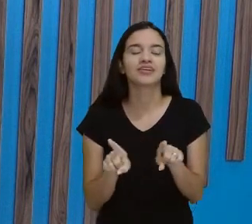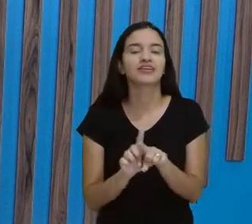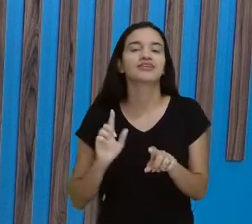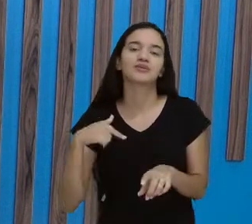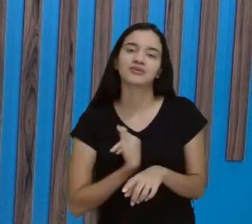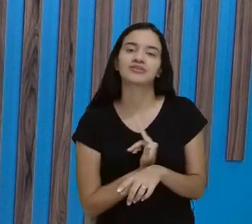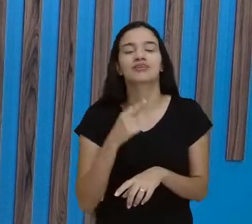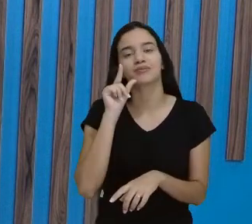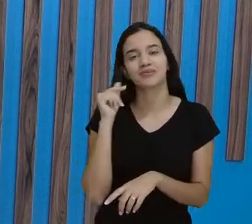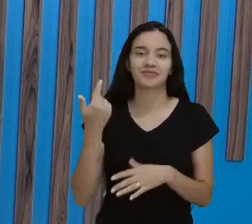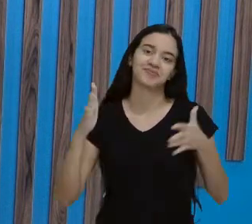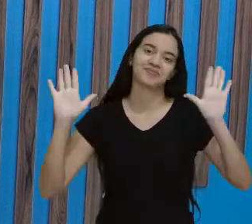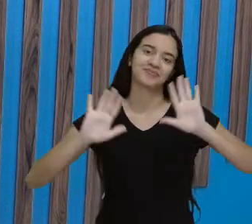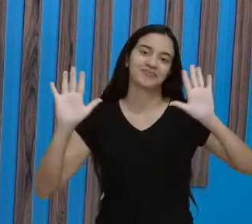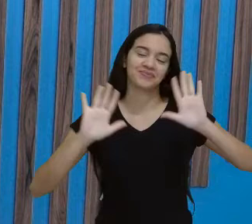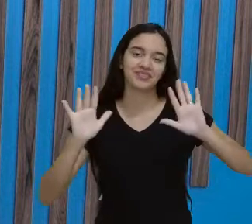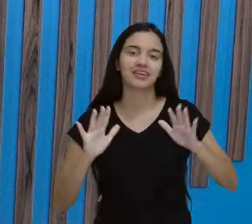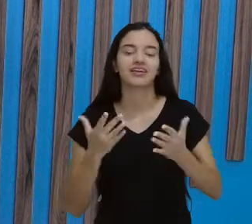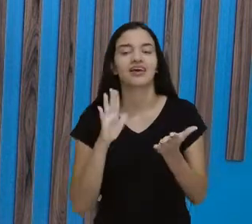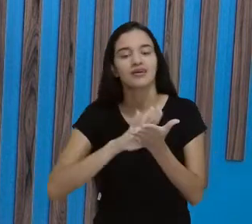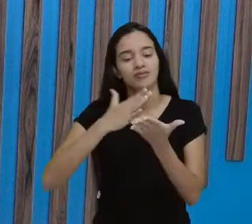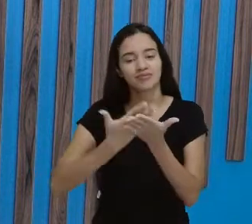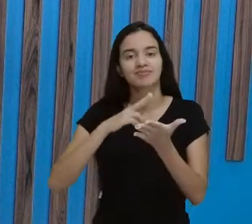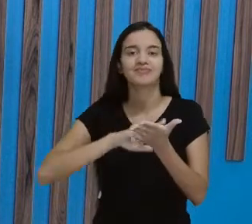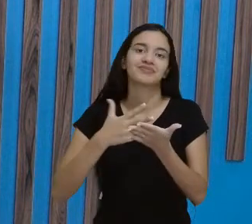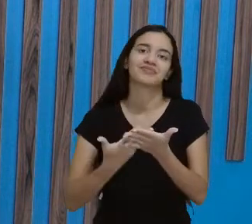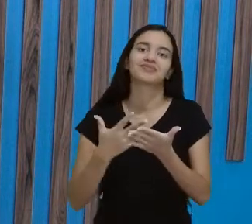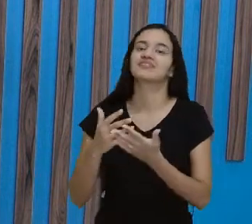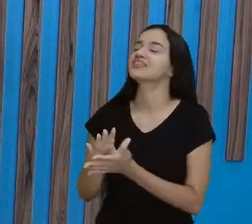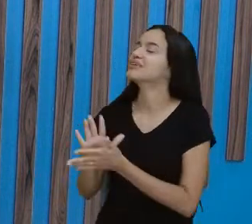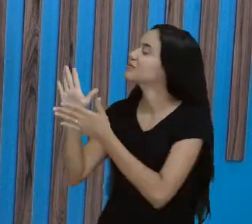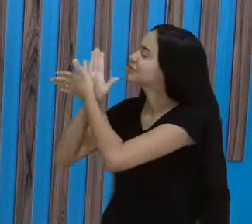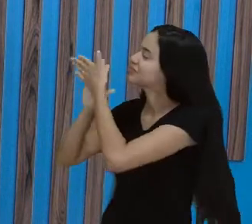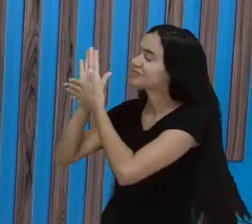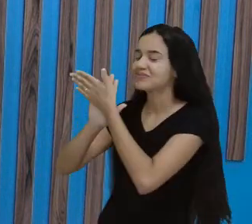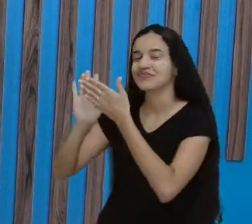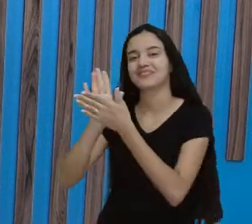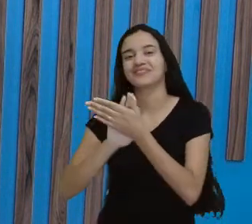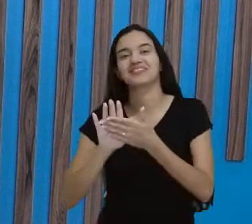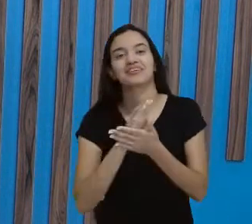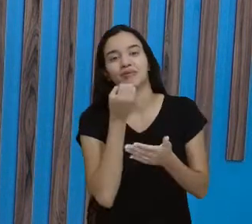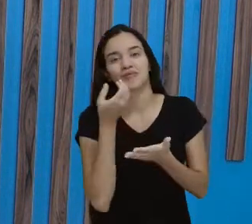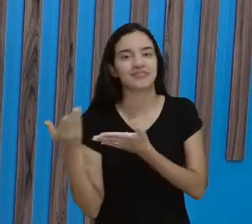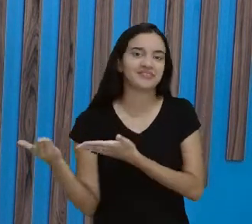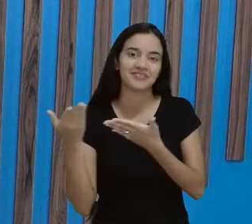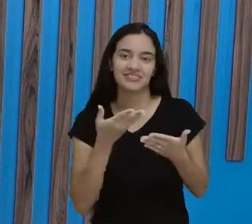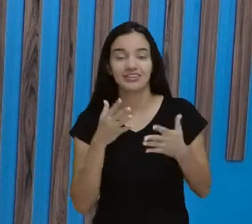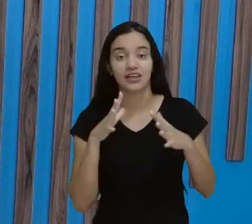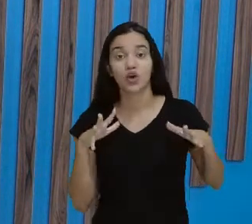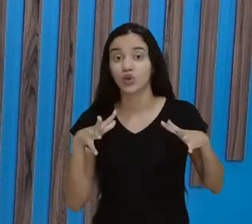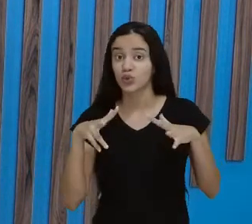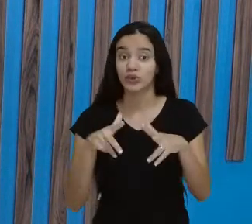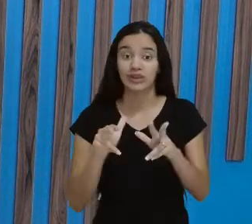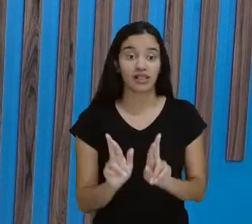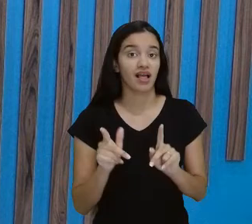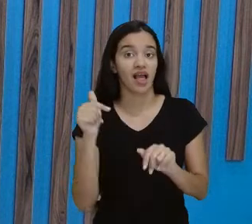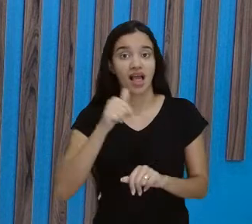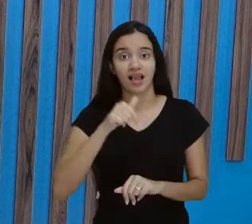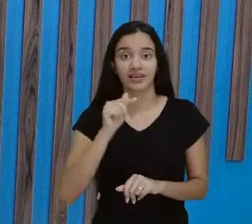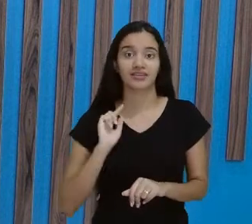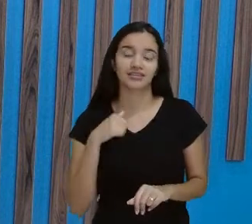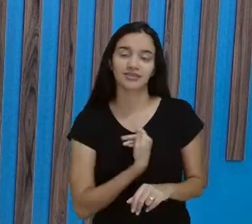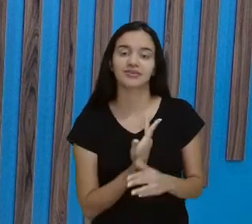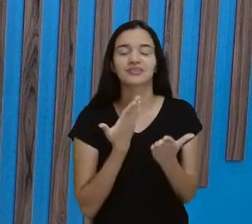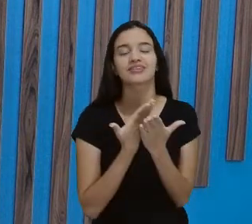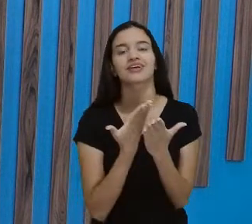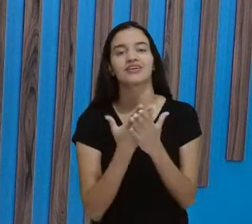temos a Midian nos ajudando na tradução. Muito obrigada, Midian, seja super bem-vinda, vocês são toda a diferença aqui nas nossas aulas,